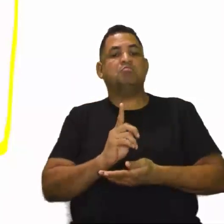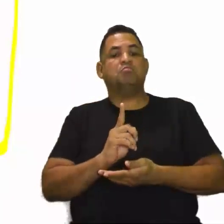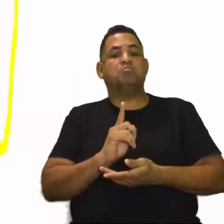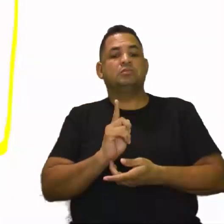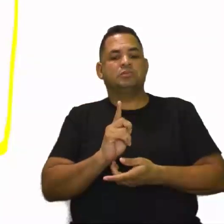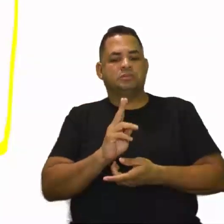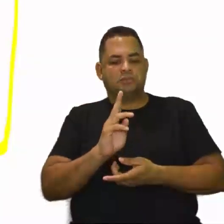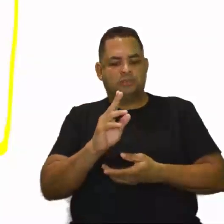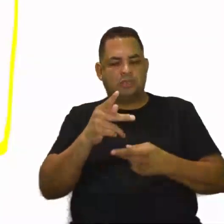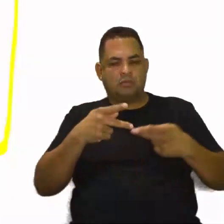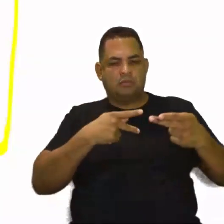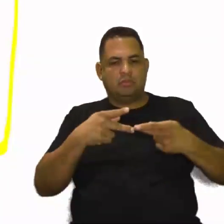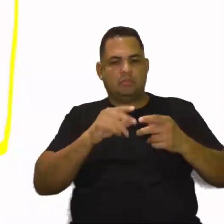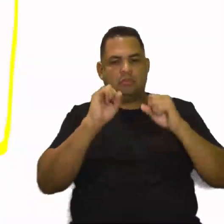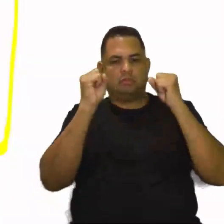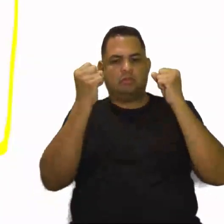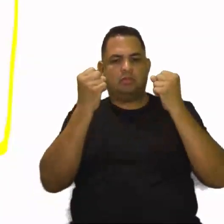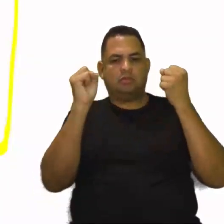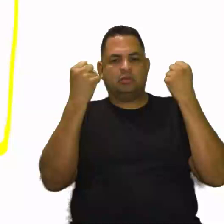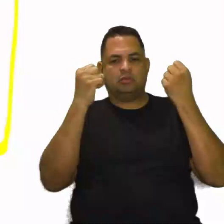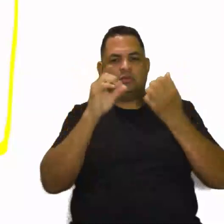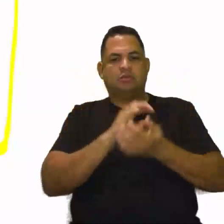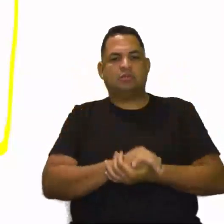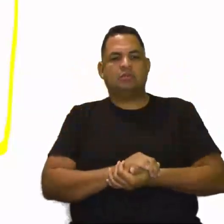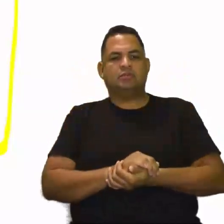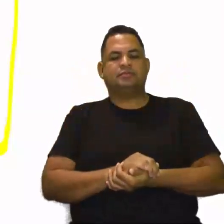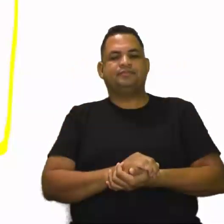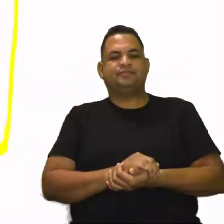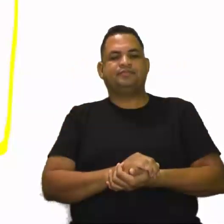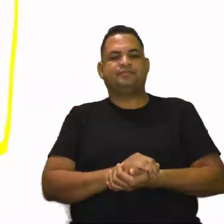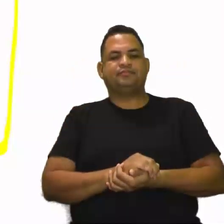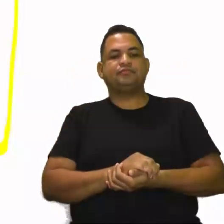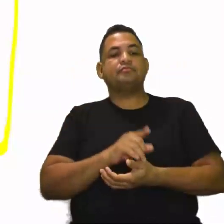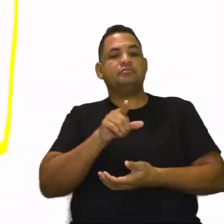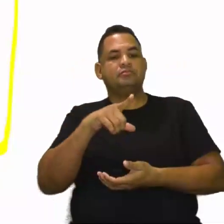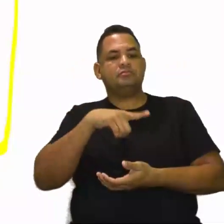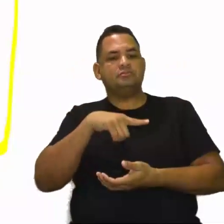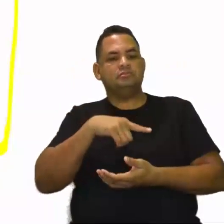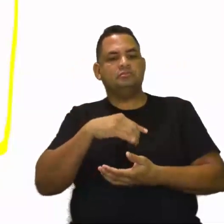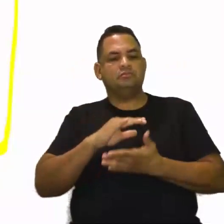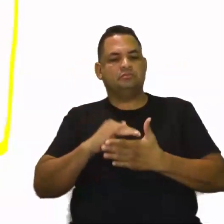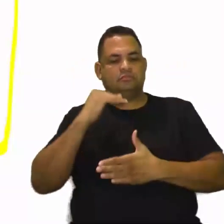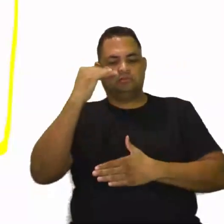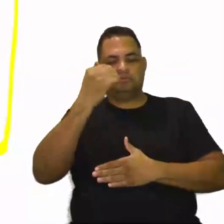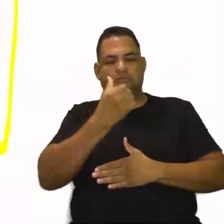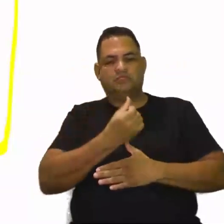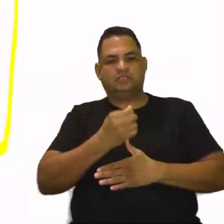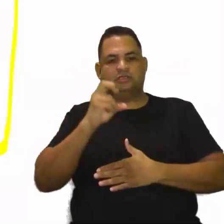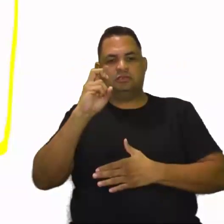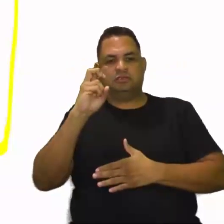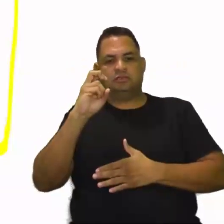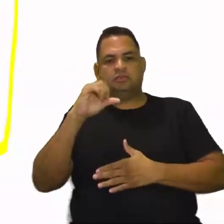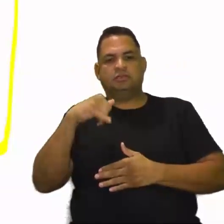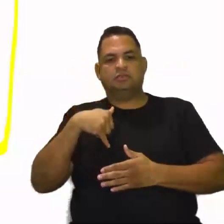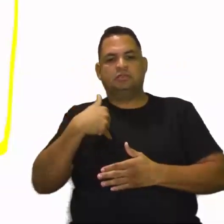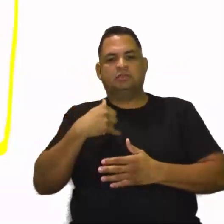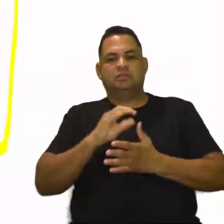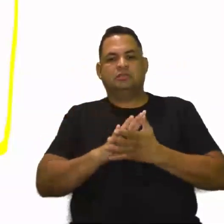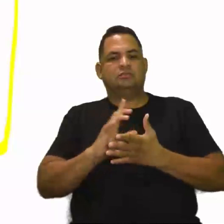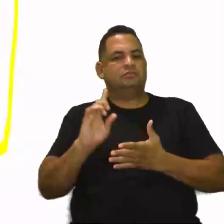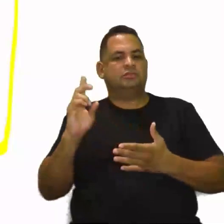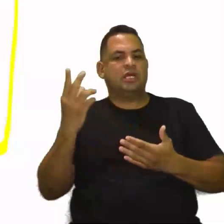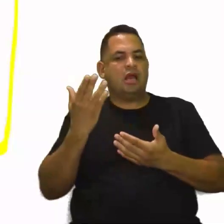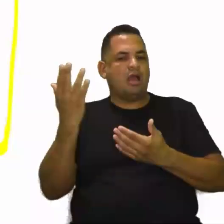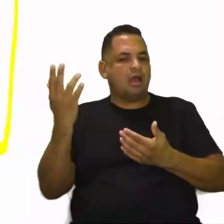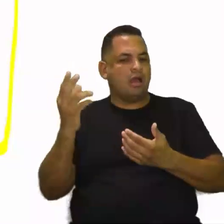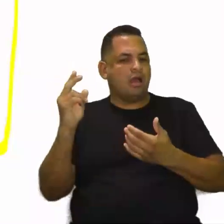deva seguir um programa de atividade? Você tem mais de 65 anos e não está acostumado